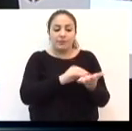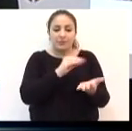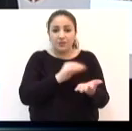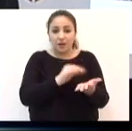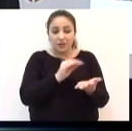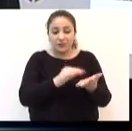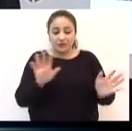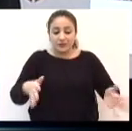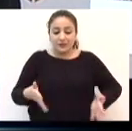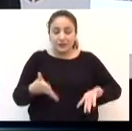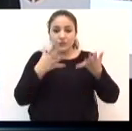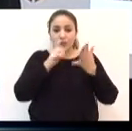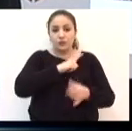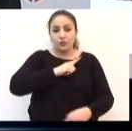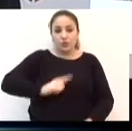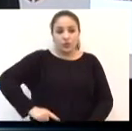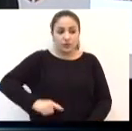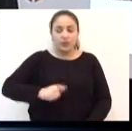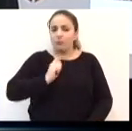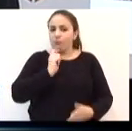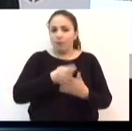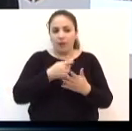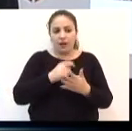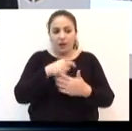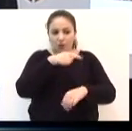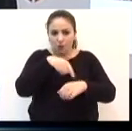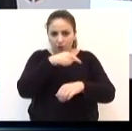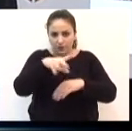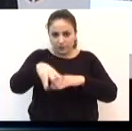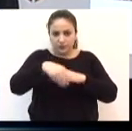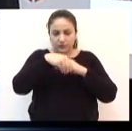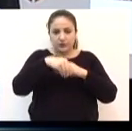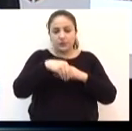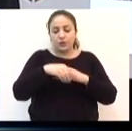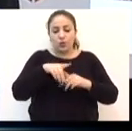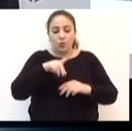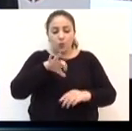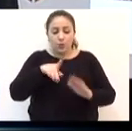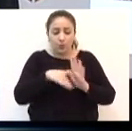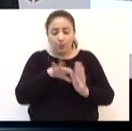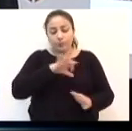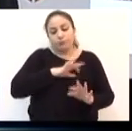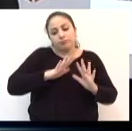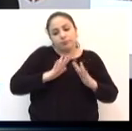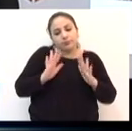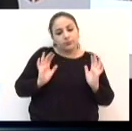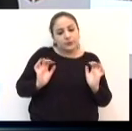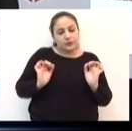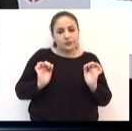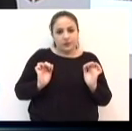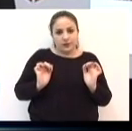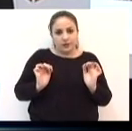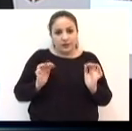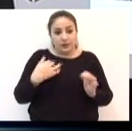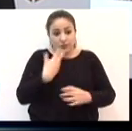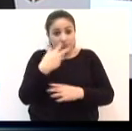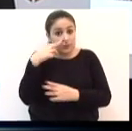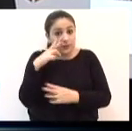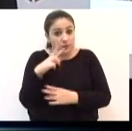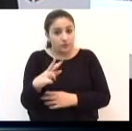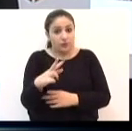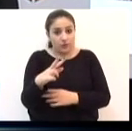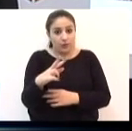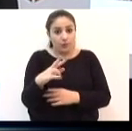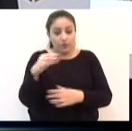incentivo do governo, corta de hora extra, não pagando, o próprio policial ele acaba se resguardando e isso a gente vê lá na